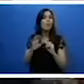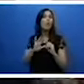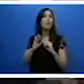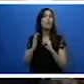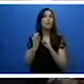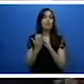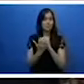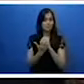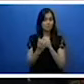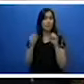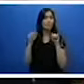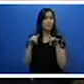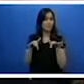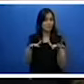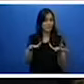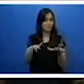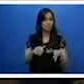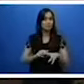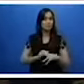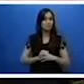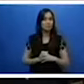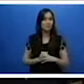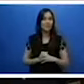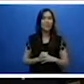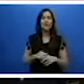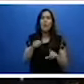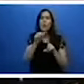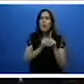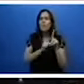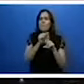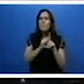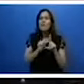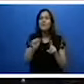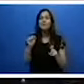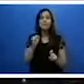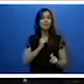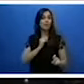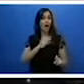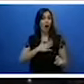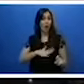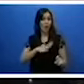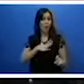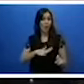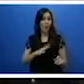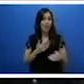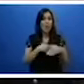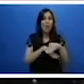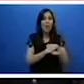a pandemia de coronavírus. No mês de agosto, ele guardou